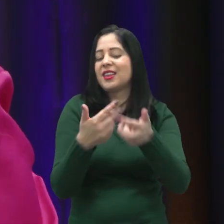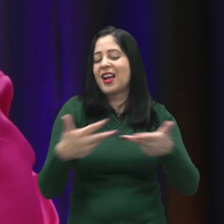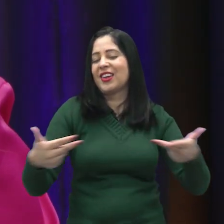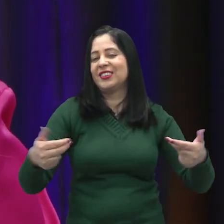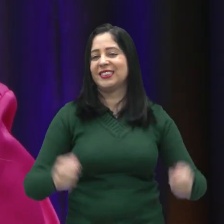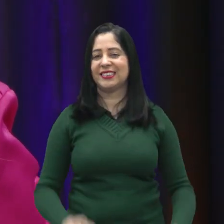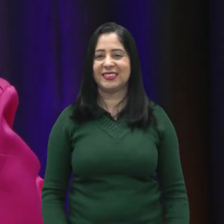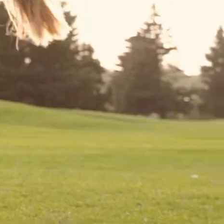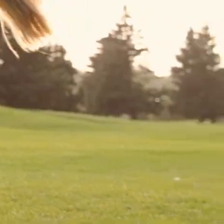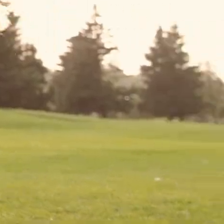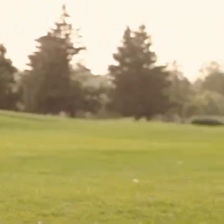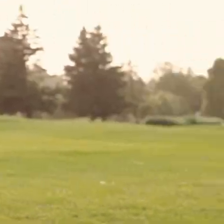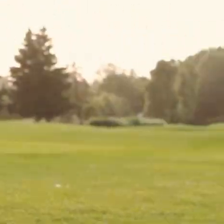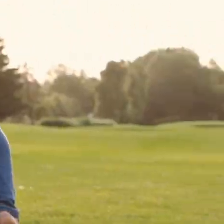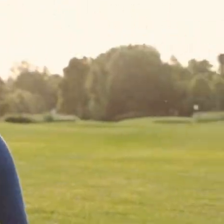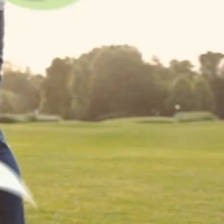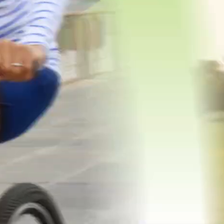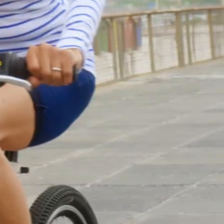para compartilhar com vocês.